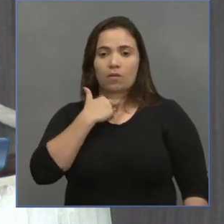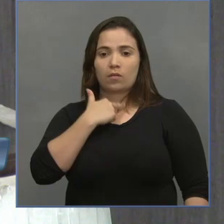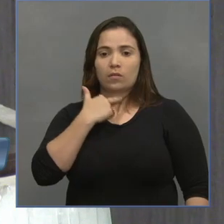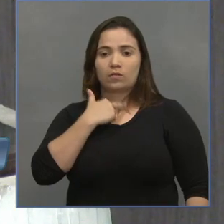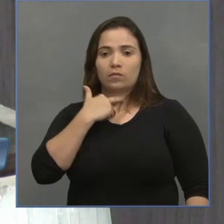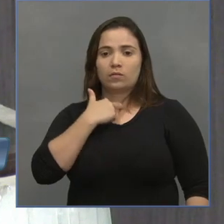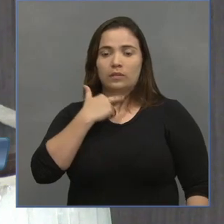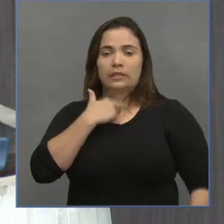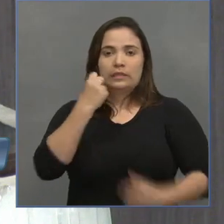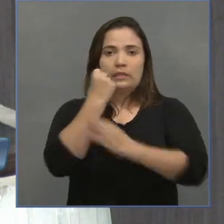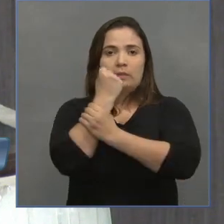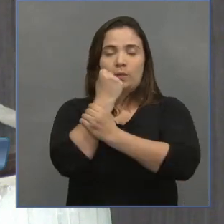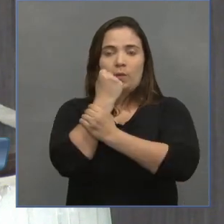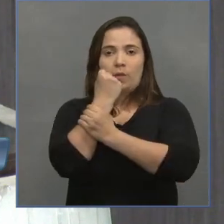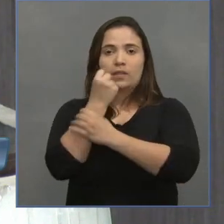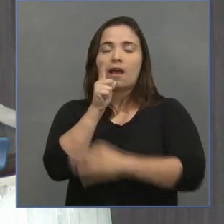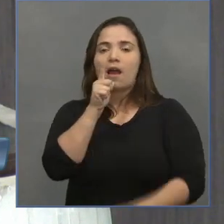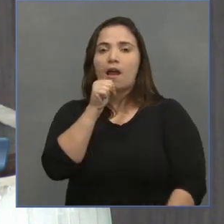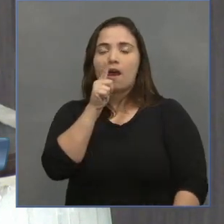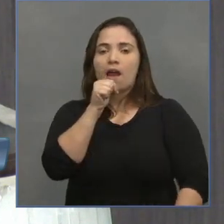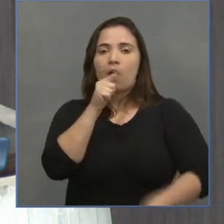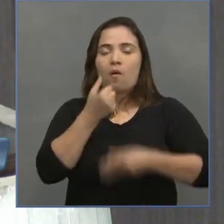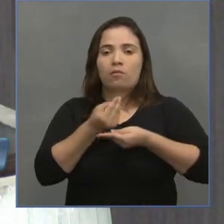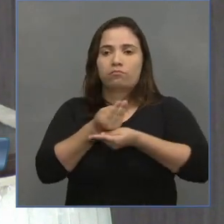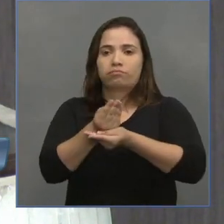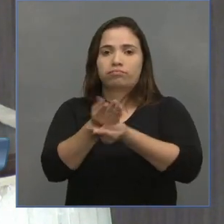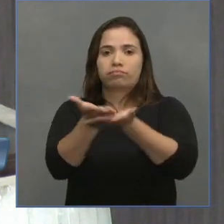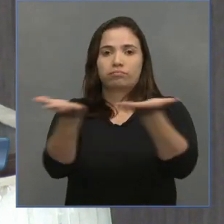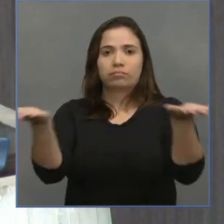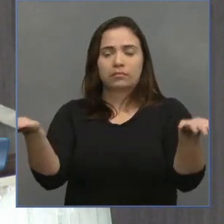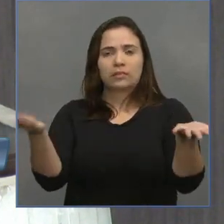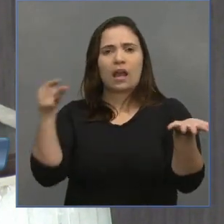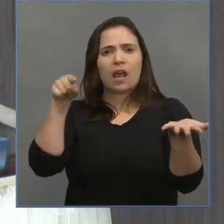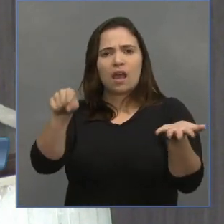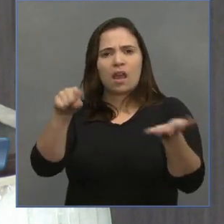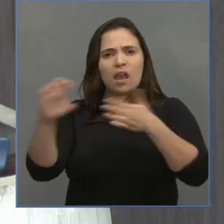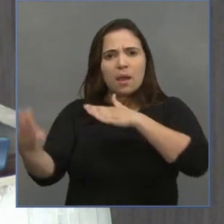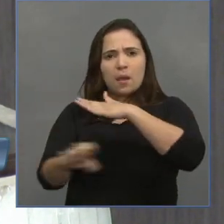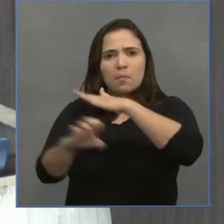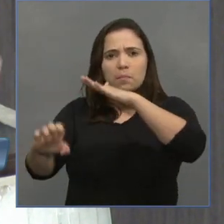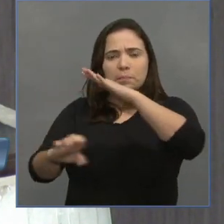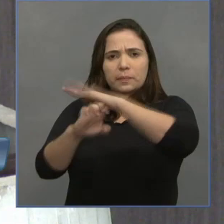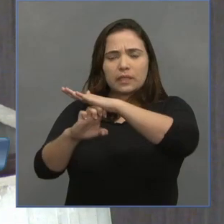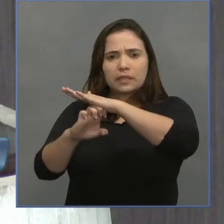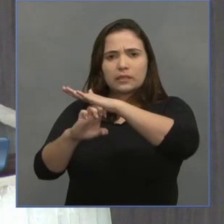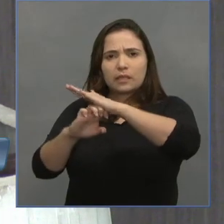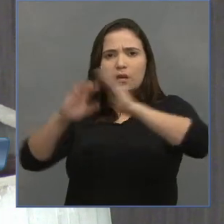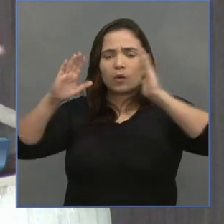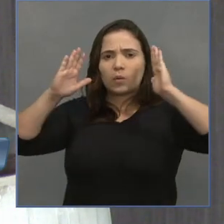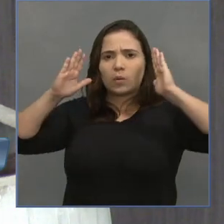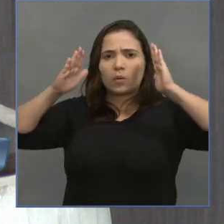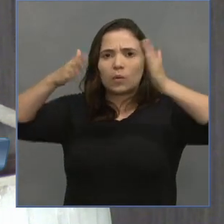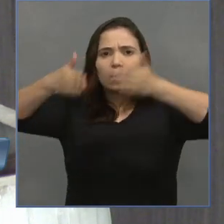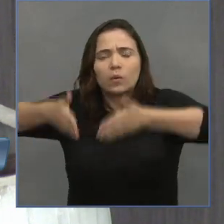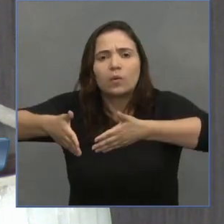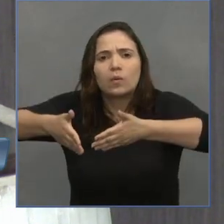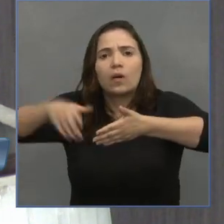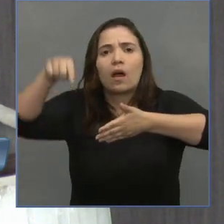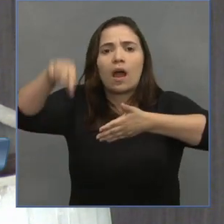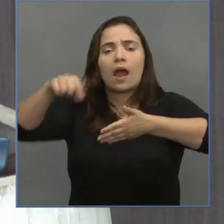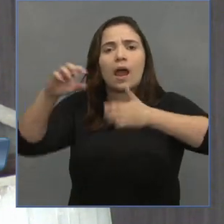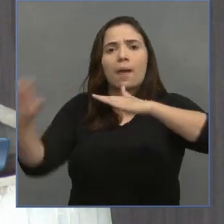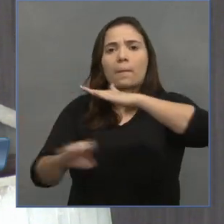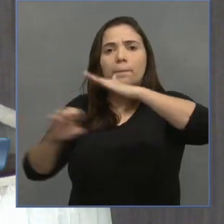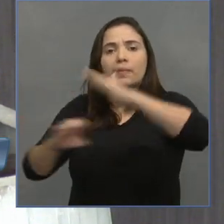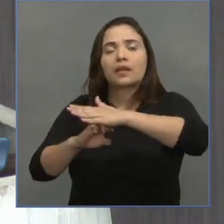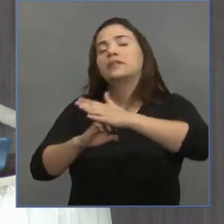segurança hídrica a empreendimentos que são largos consumidores,